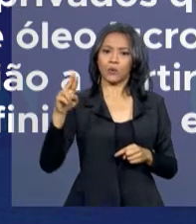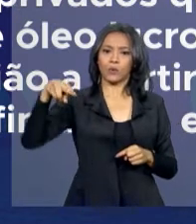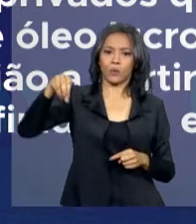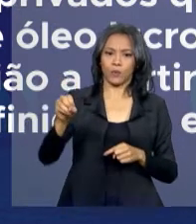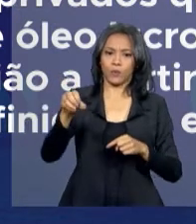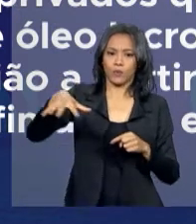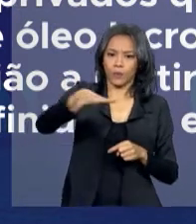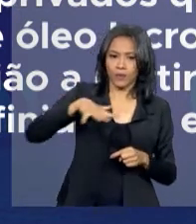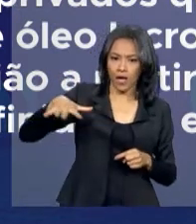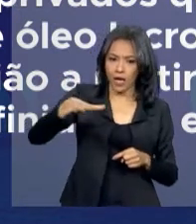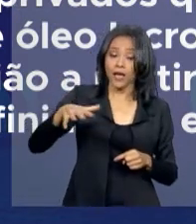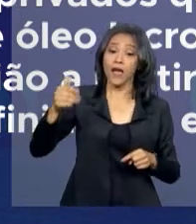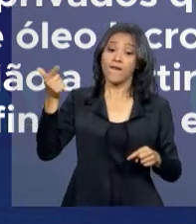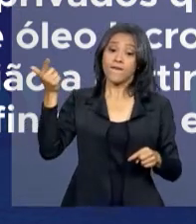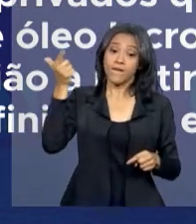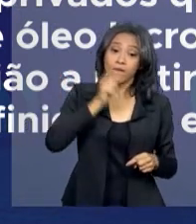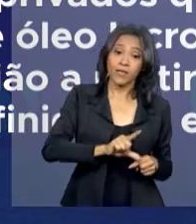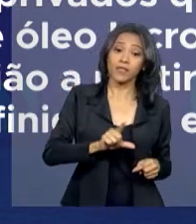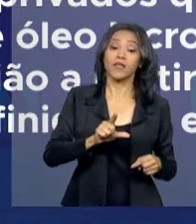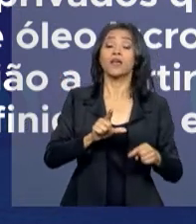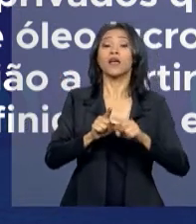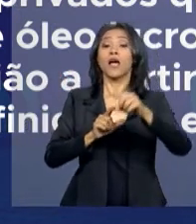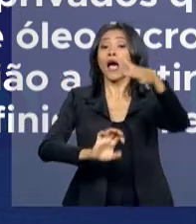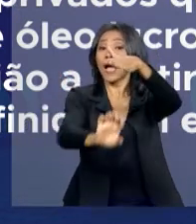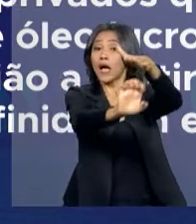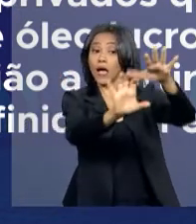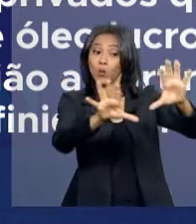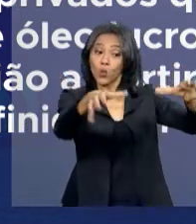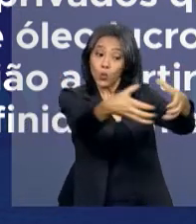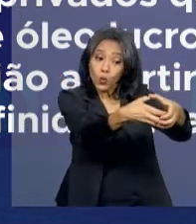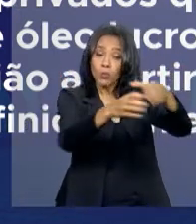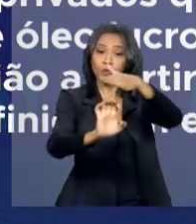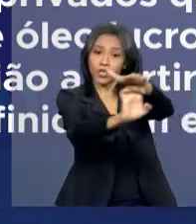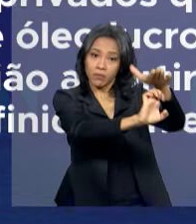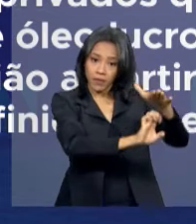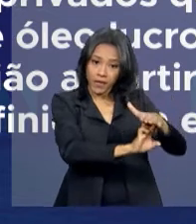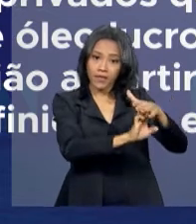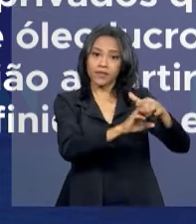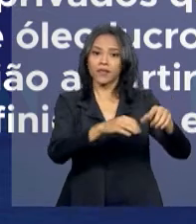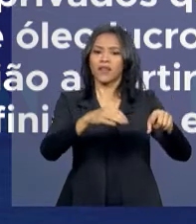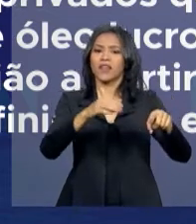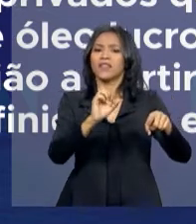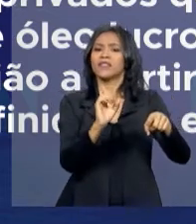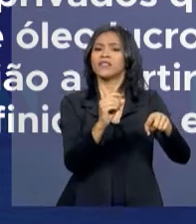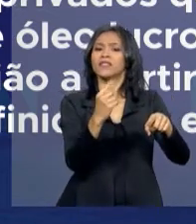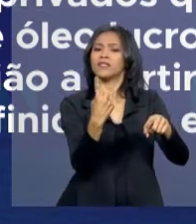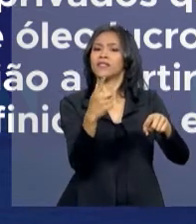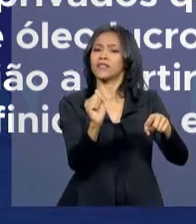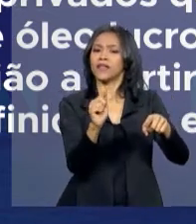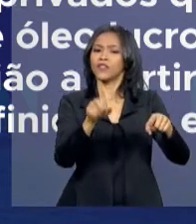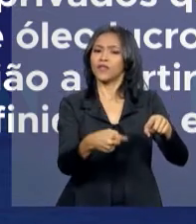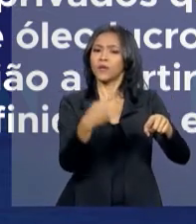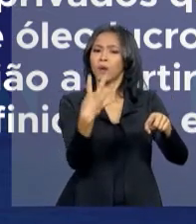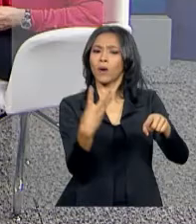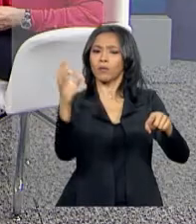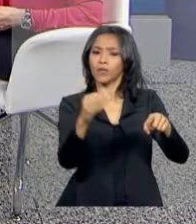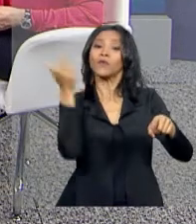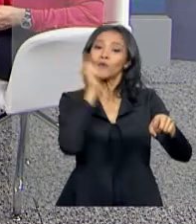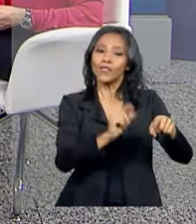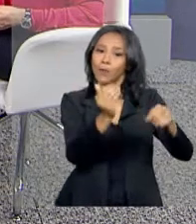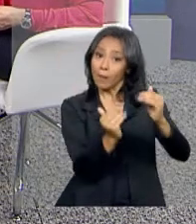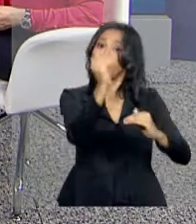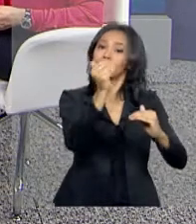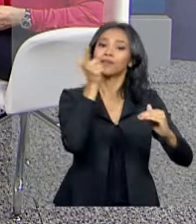vence o o sócio que oferecer um lance maior do que 17 gols 54 por cento vamos acompanhar para ver como é que vai